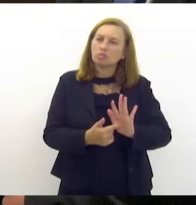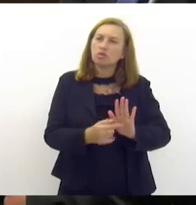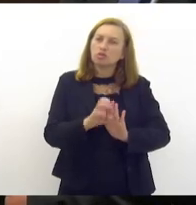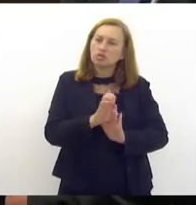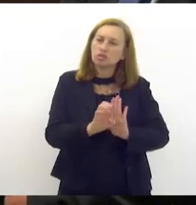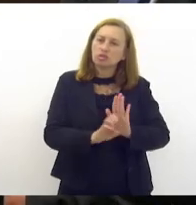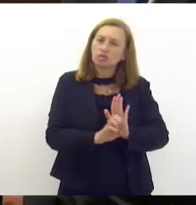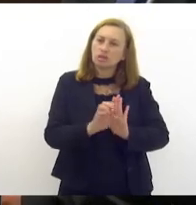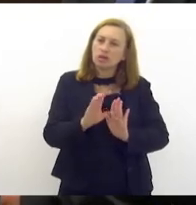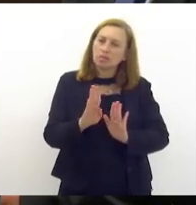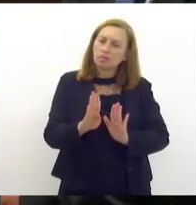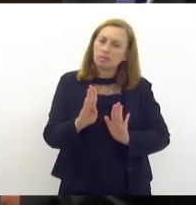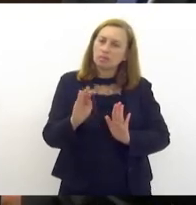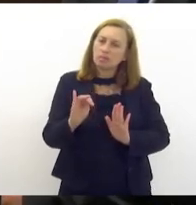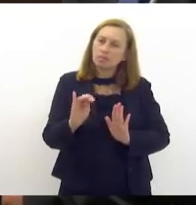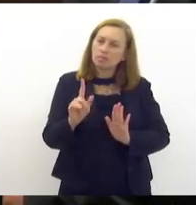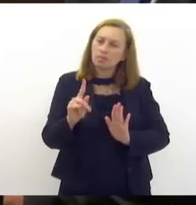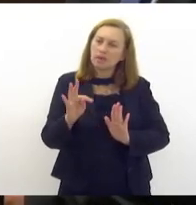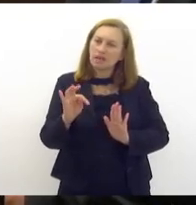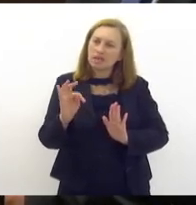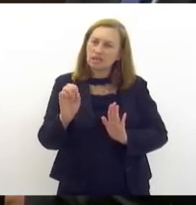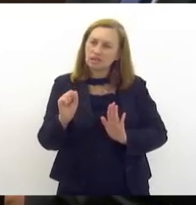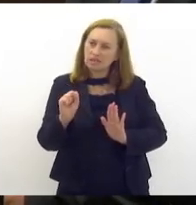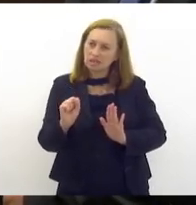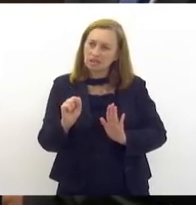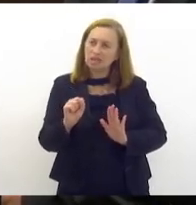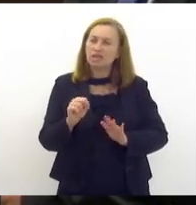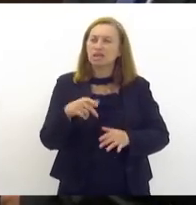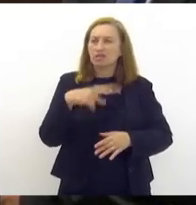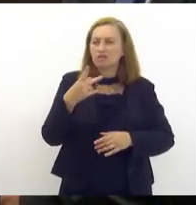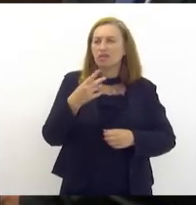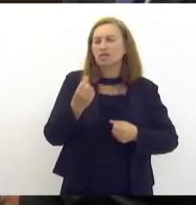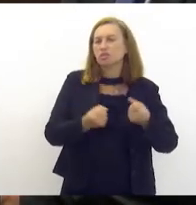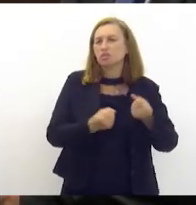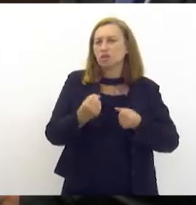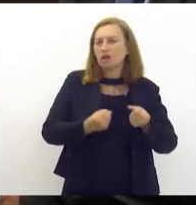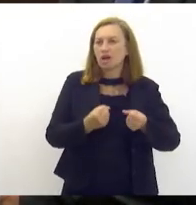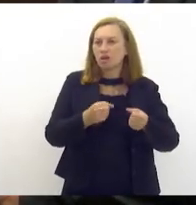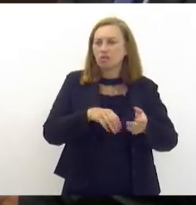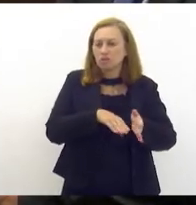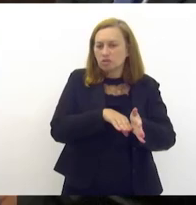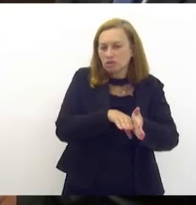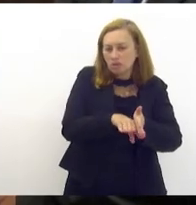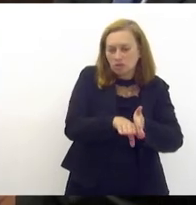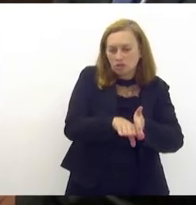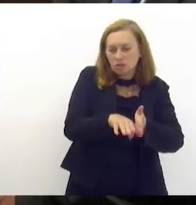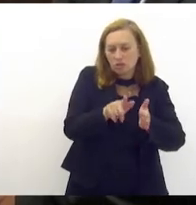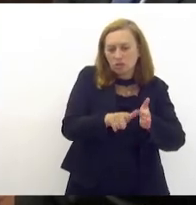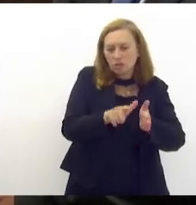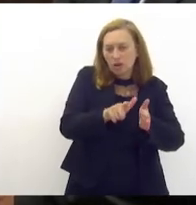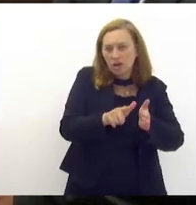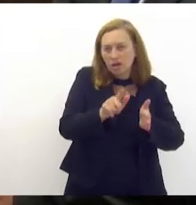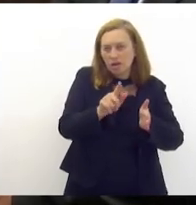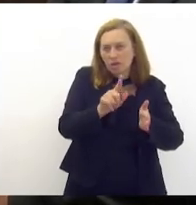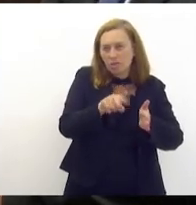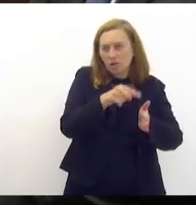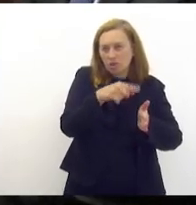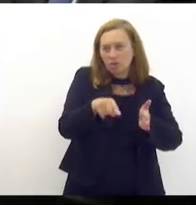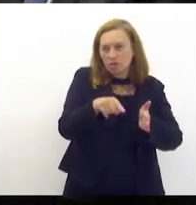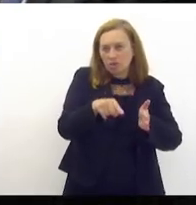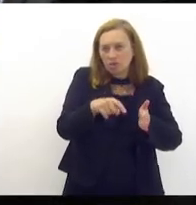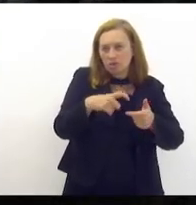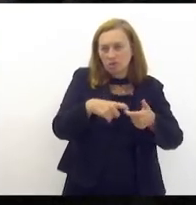Blitz. Ele hoje menciona aqui os carros estacionados em locais, né, proibidos, que são rebocados, não é isso, deputado?